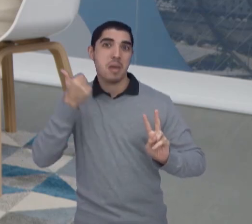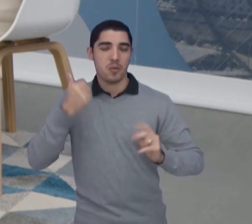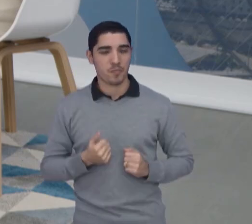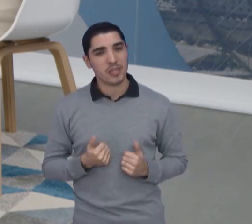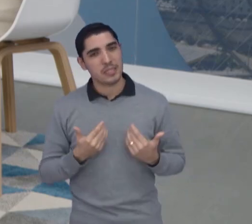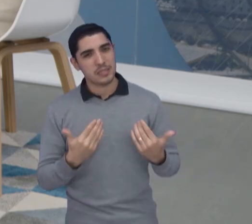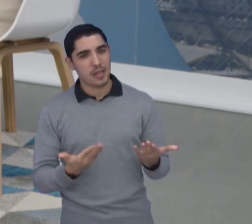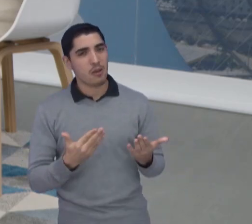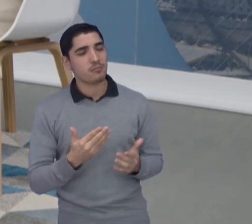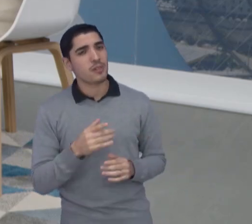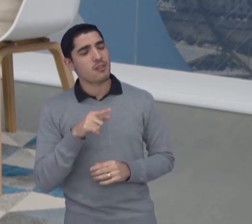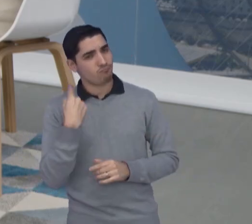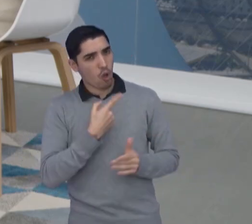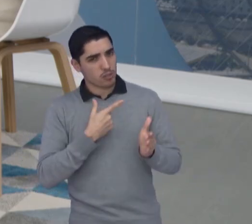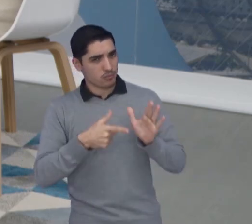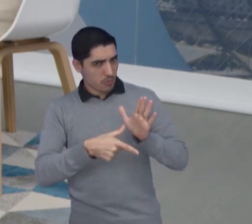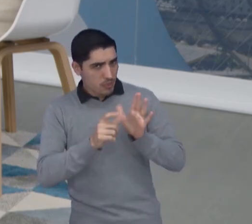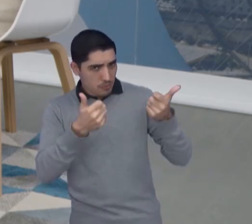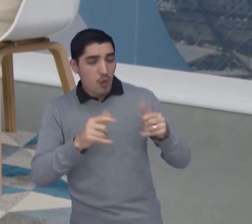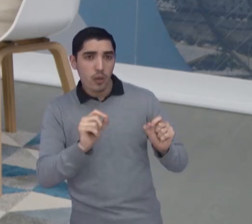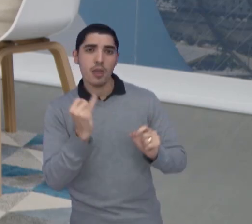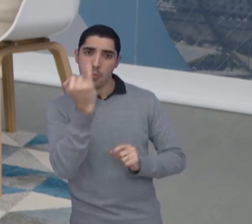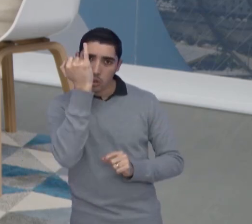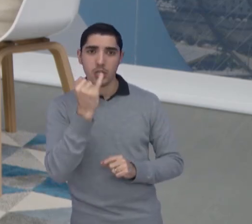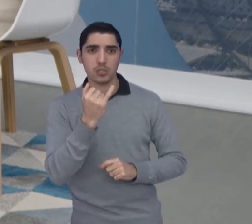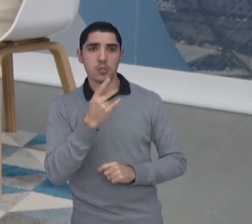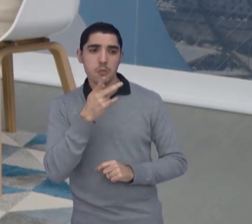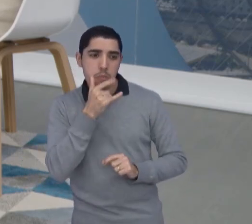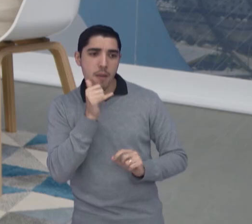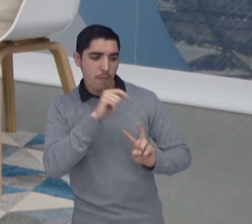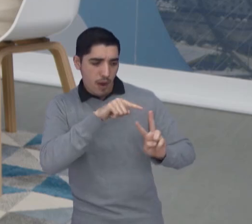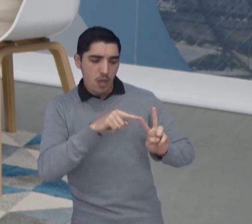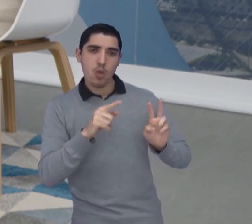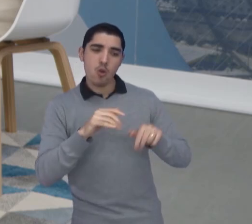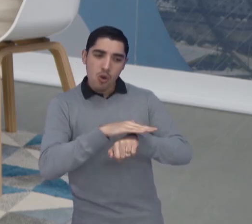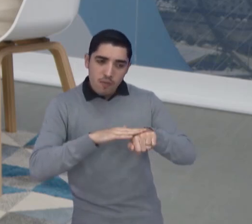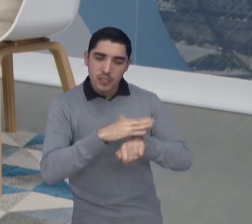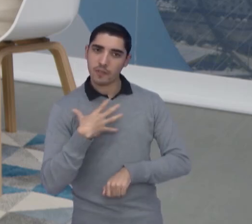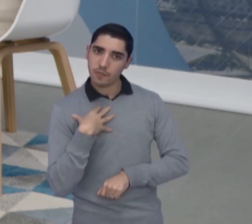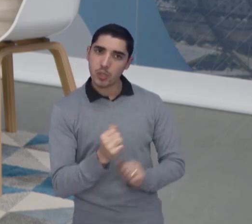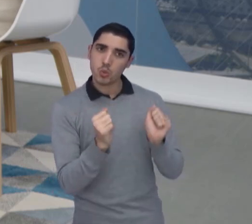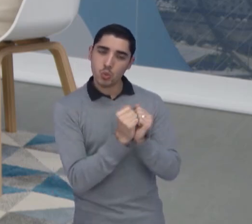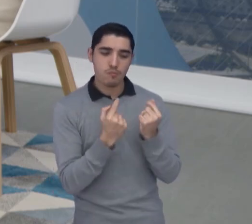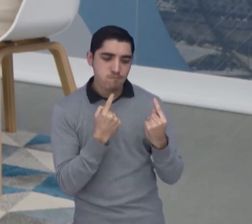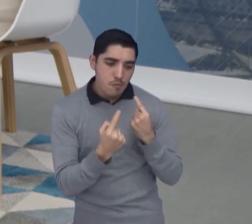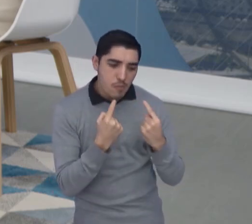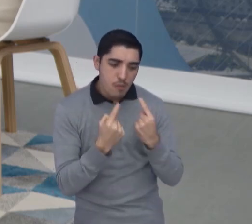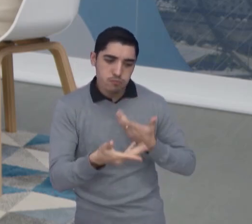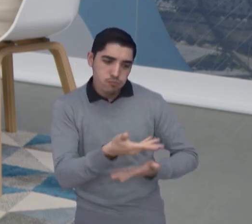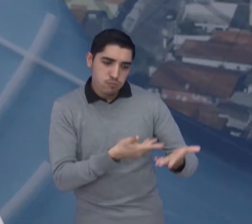dar abertura para os seus filhos, né? Para que eles conversem com você e aí educar,